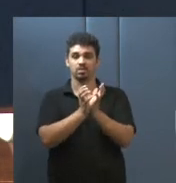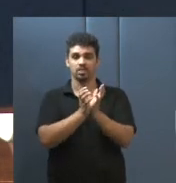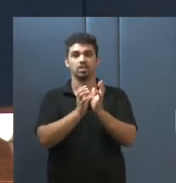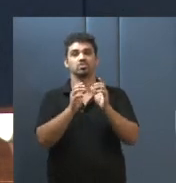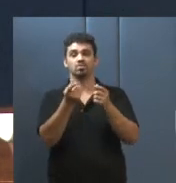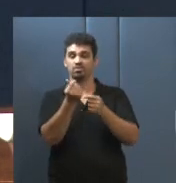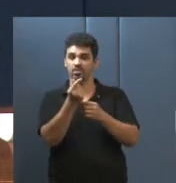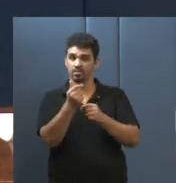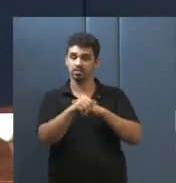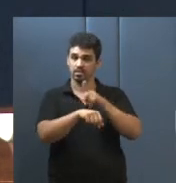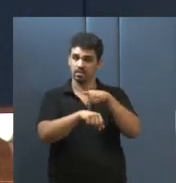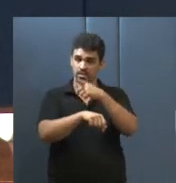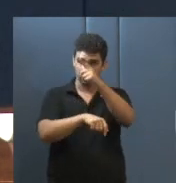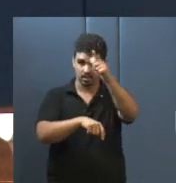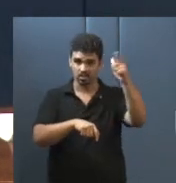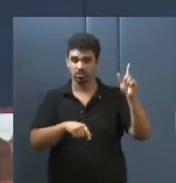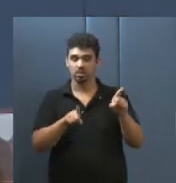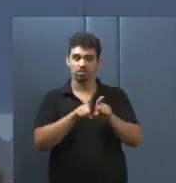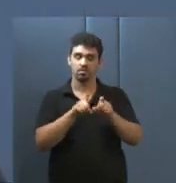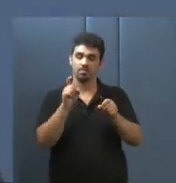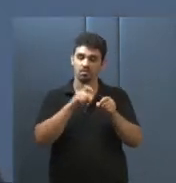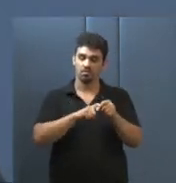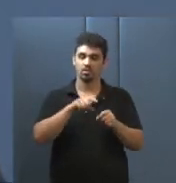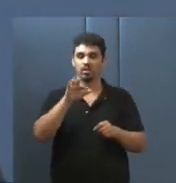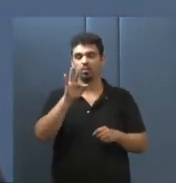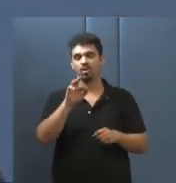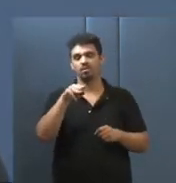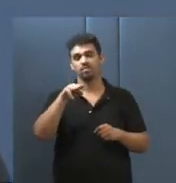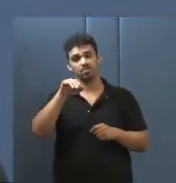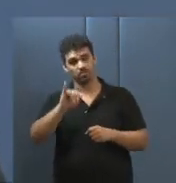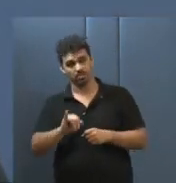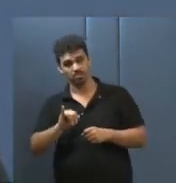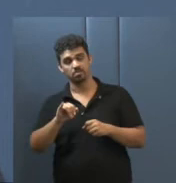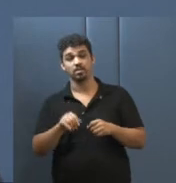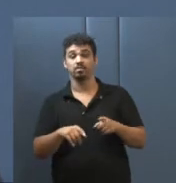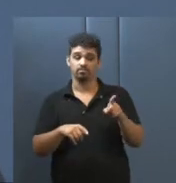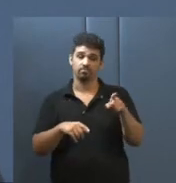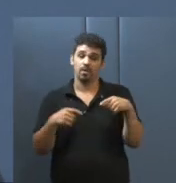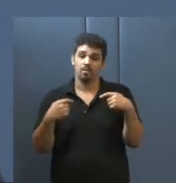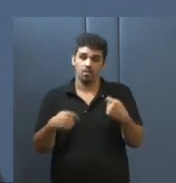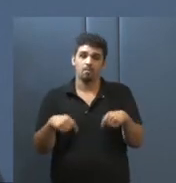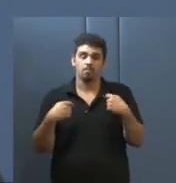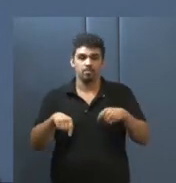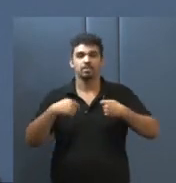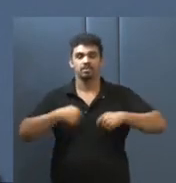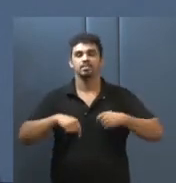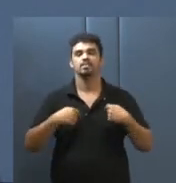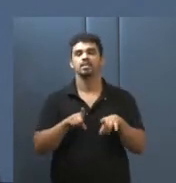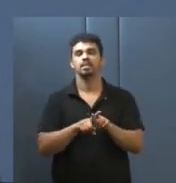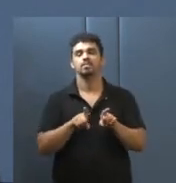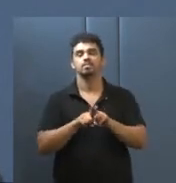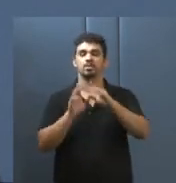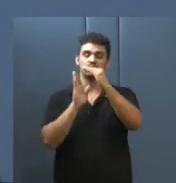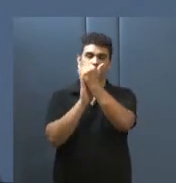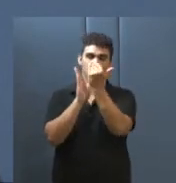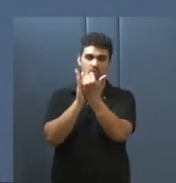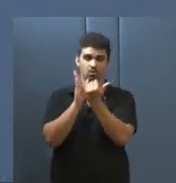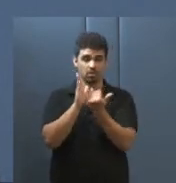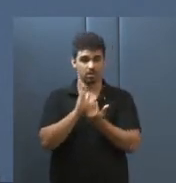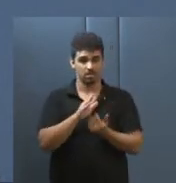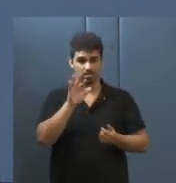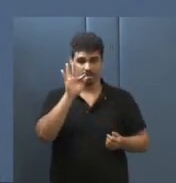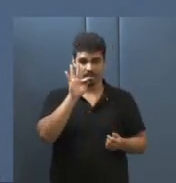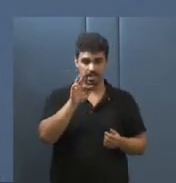retoma sua relação com a FMI, com o Banco Mundial. Vão precisar de um programa do FMI,